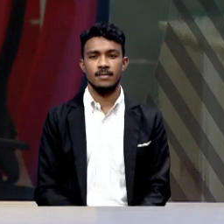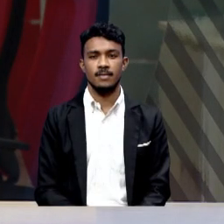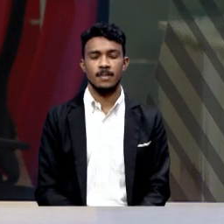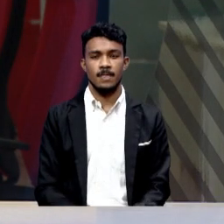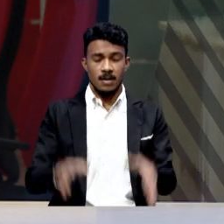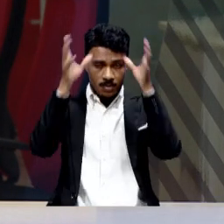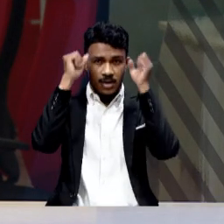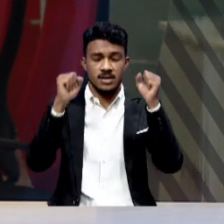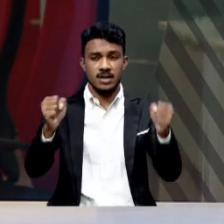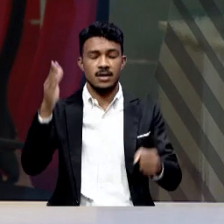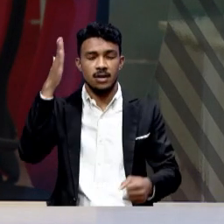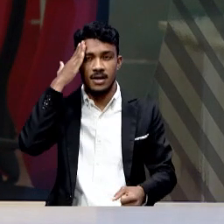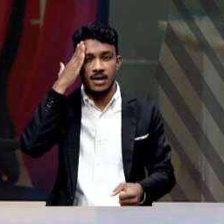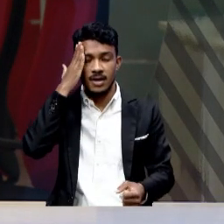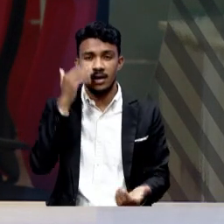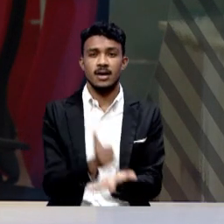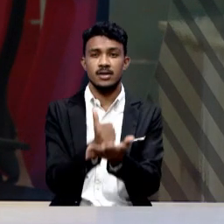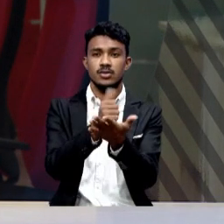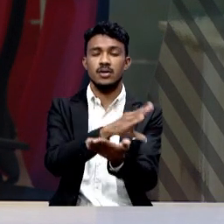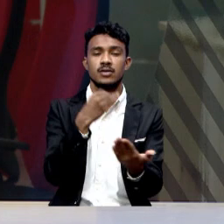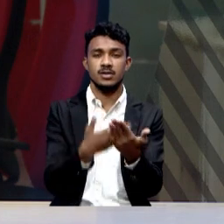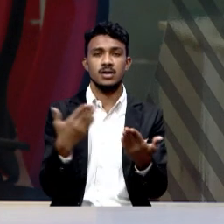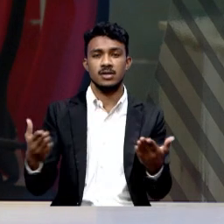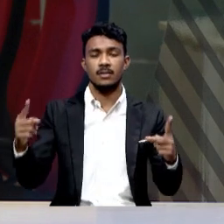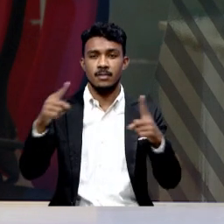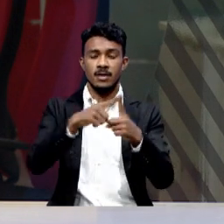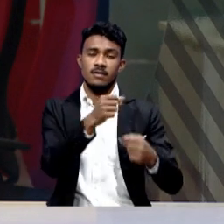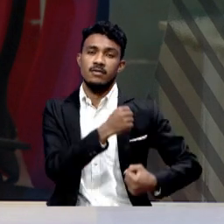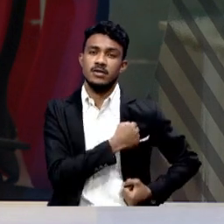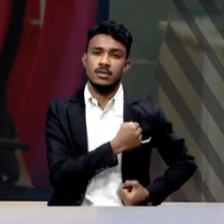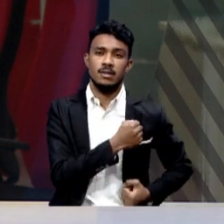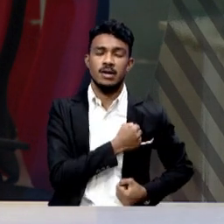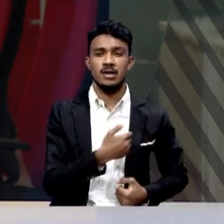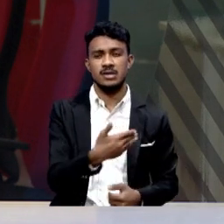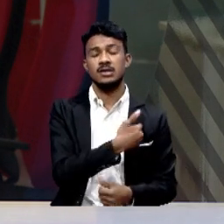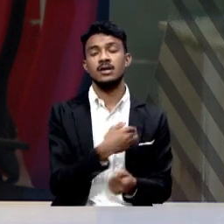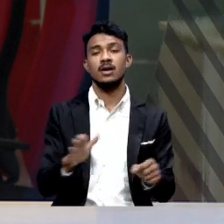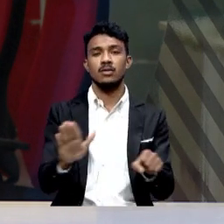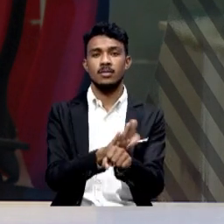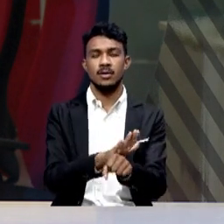Presidente da República reconhece facilidade no equipamento da Força Armada se dá o suficiente.